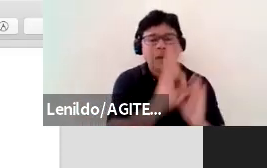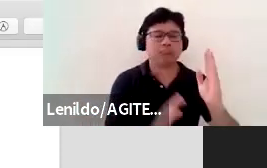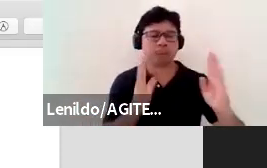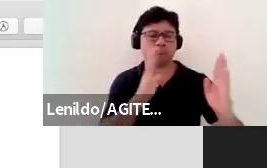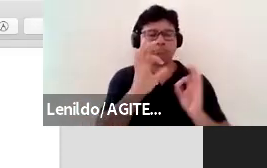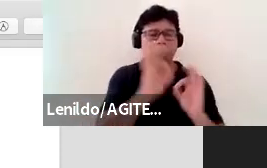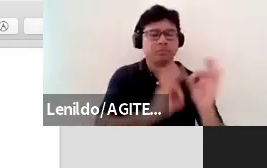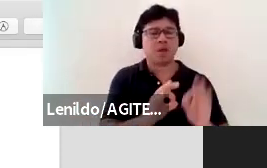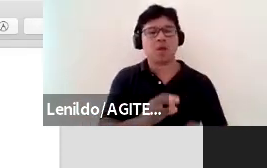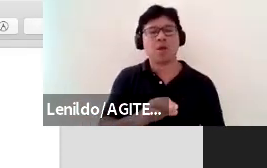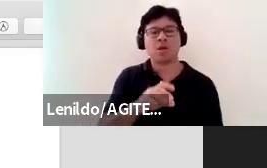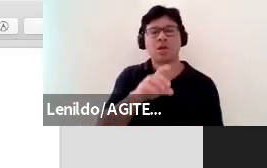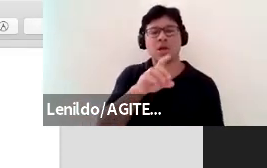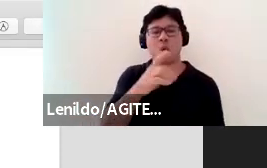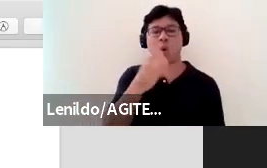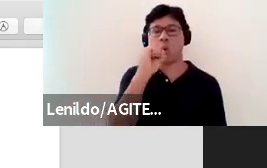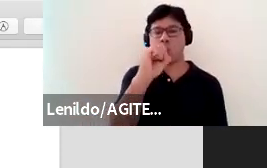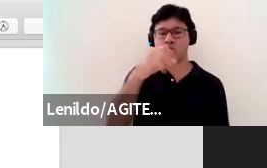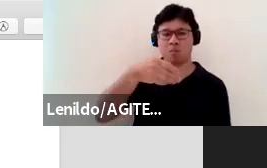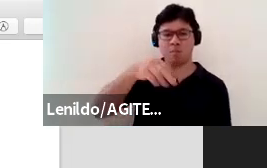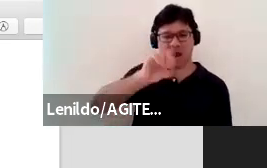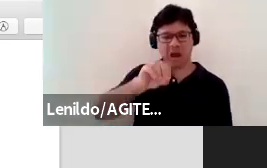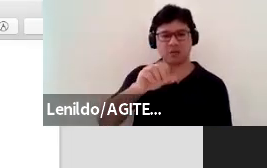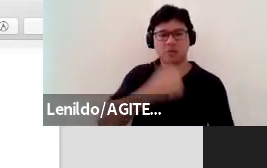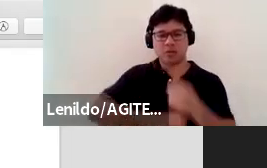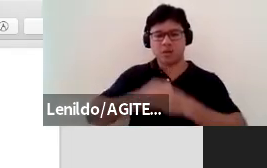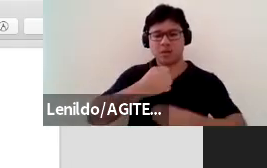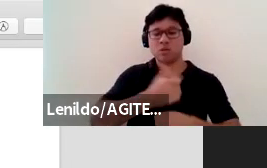gente ficou muito orgulhosa disso, de 2018.